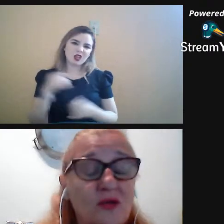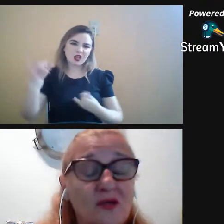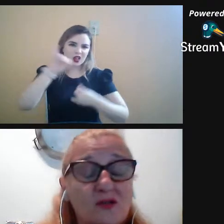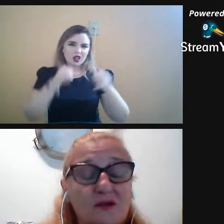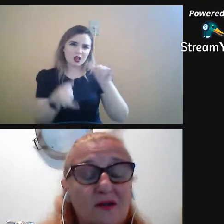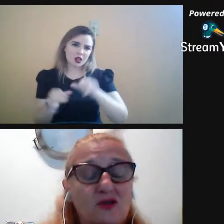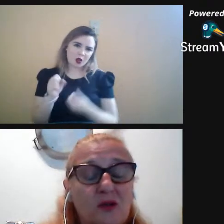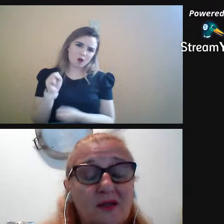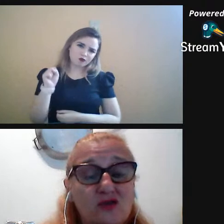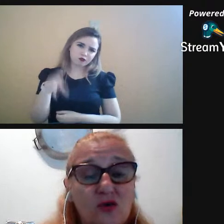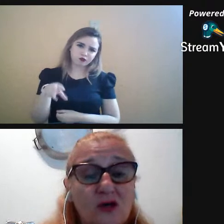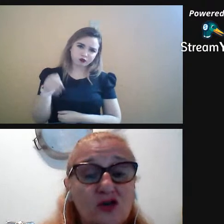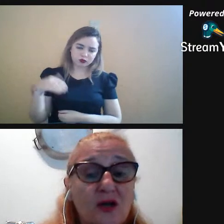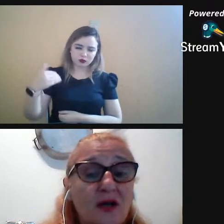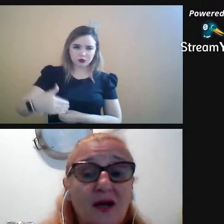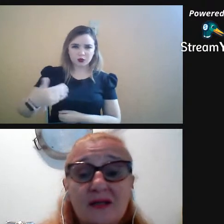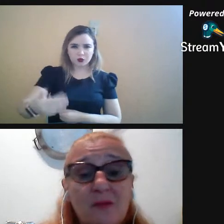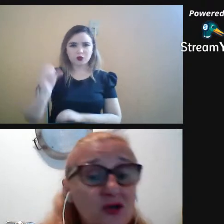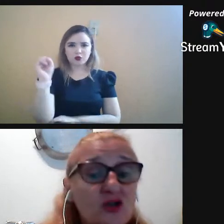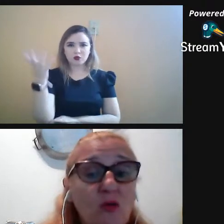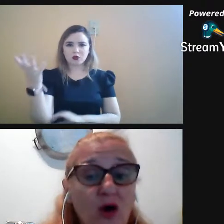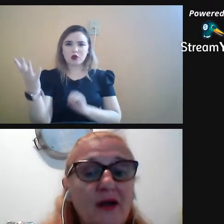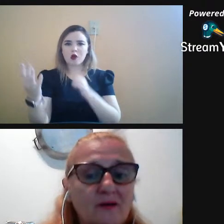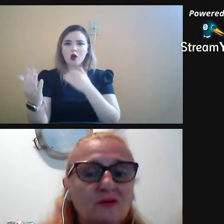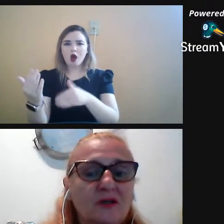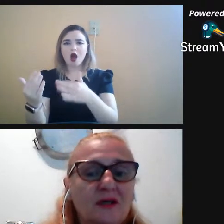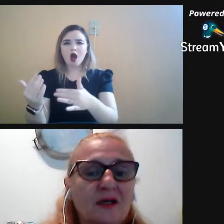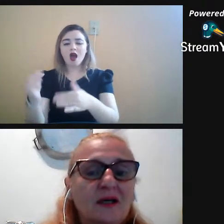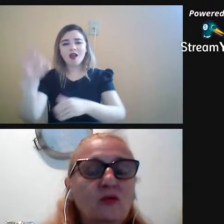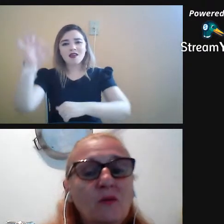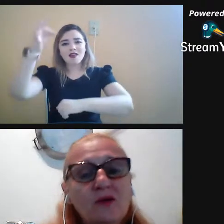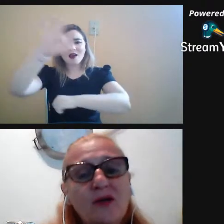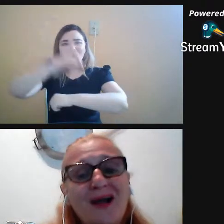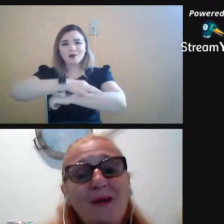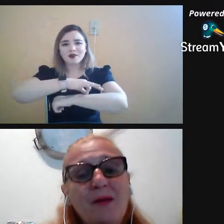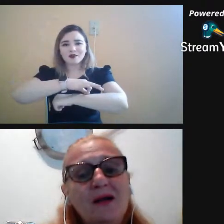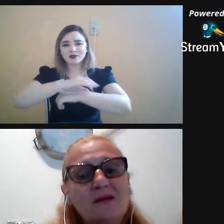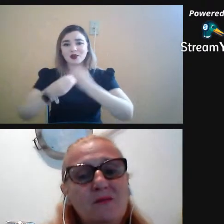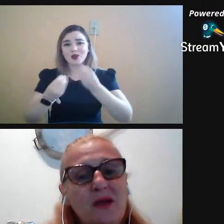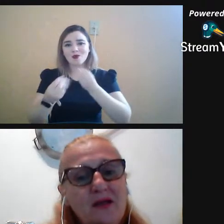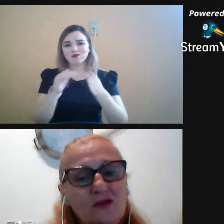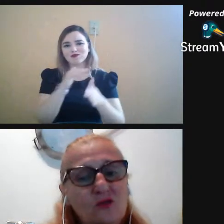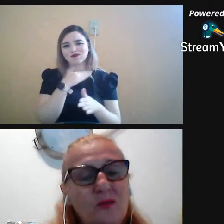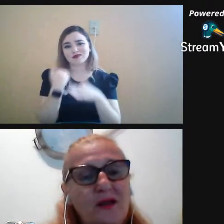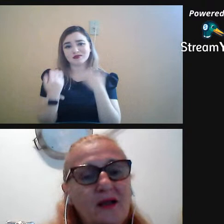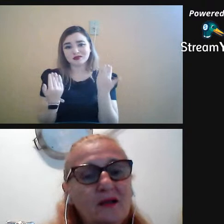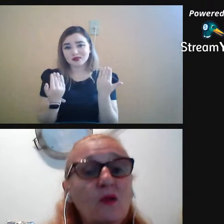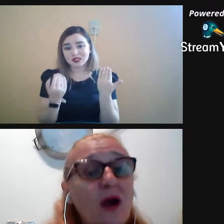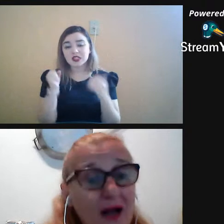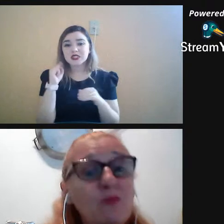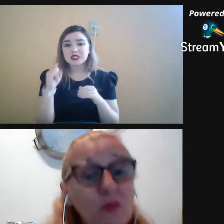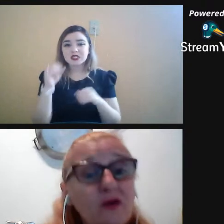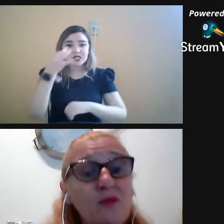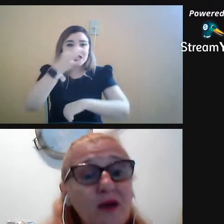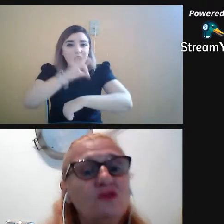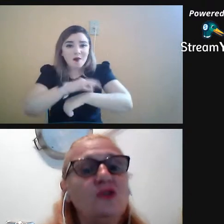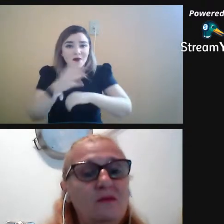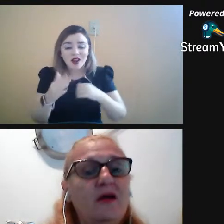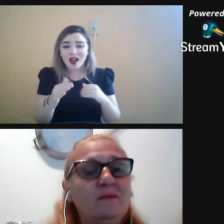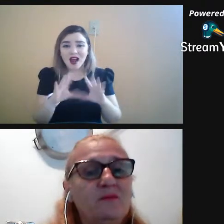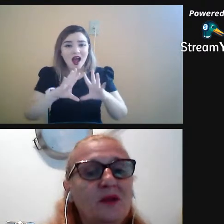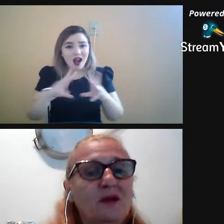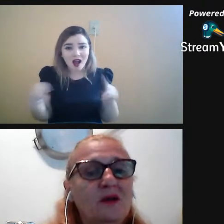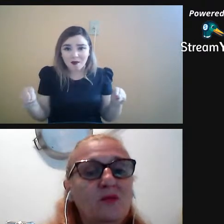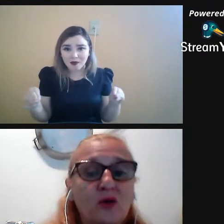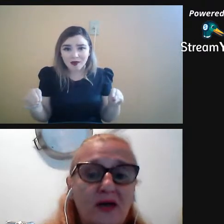florestas, nas plantações, as abelhas estão morrendo. No momento que acabar as abelhas no planeta, eu acabo o meio ambiente